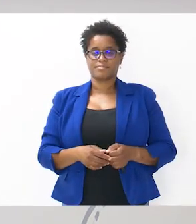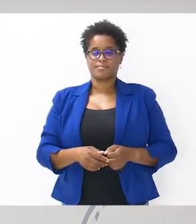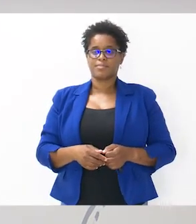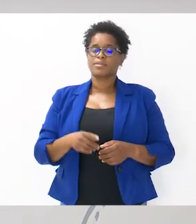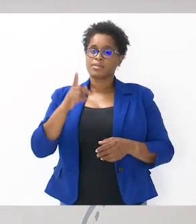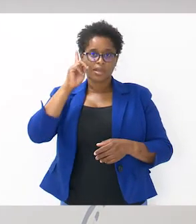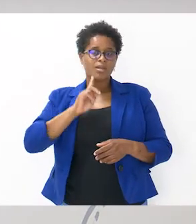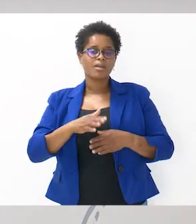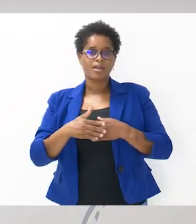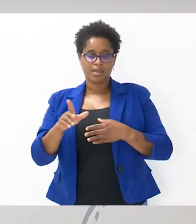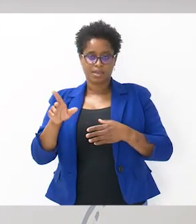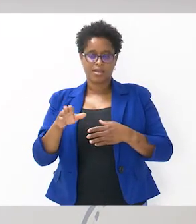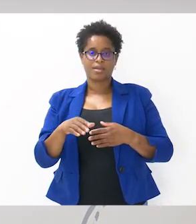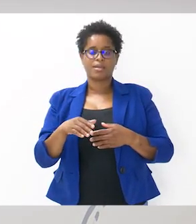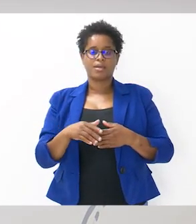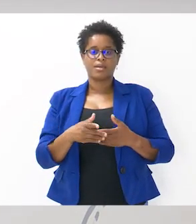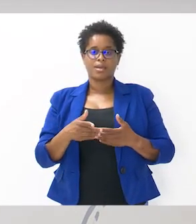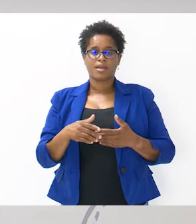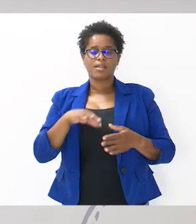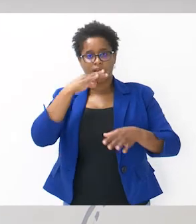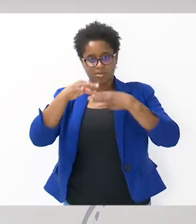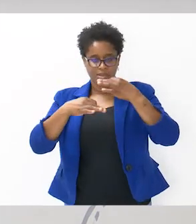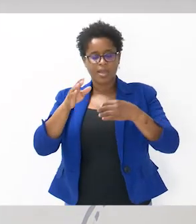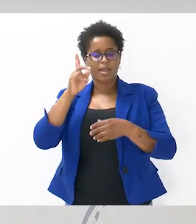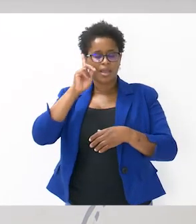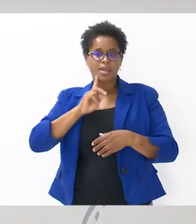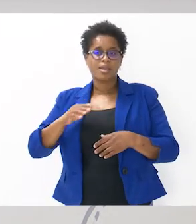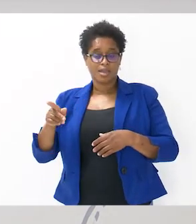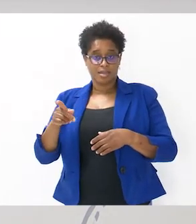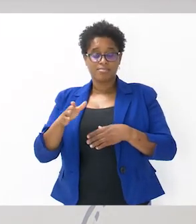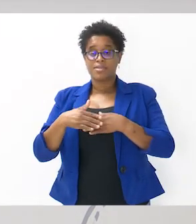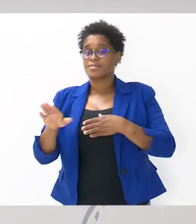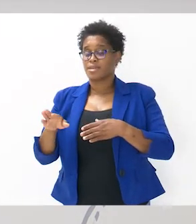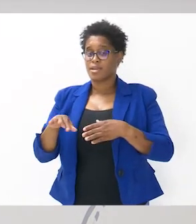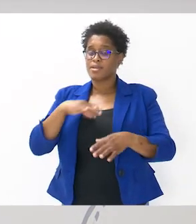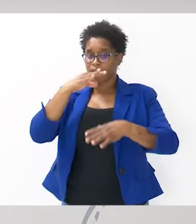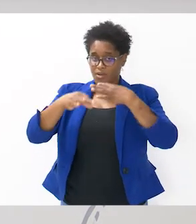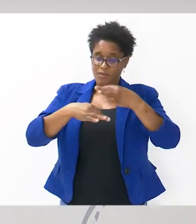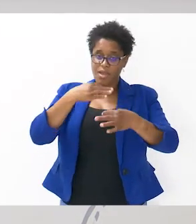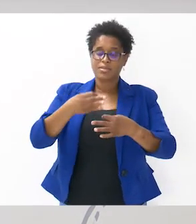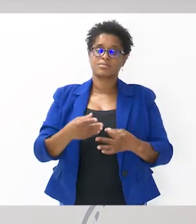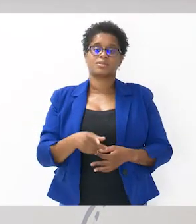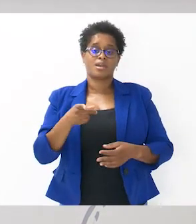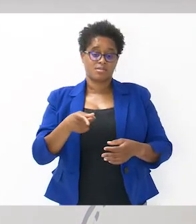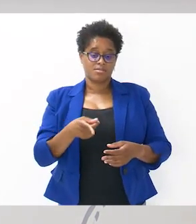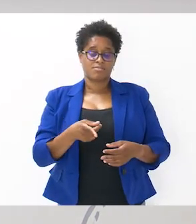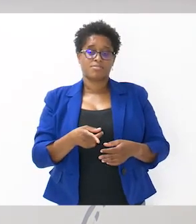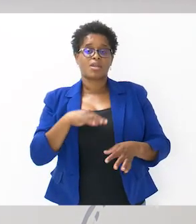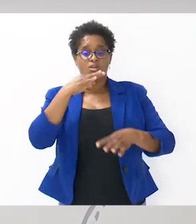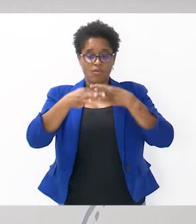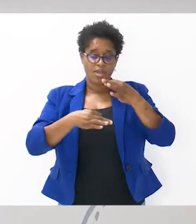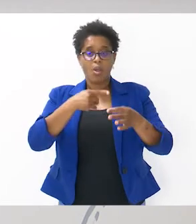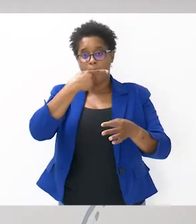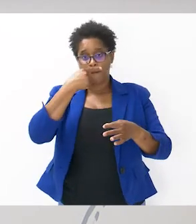Ela sai da conversa, do diálogo. Aqui é a conversa entre o